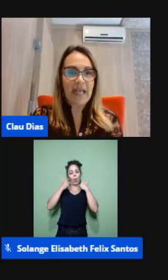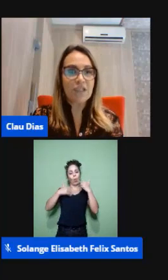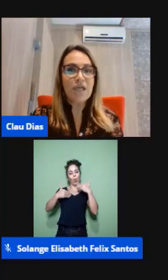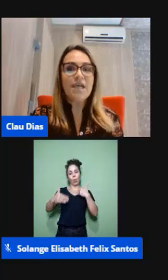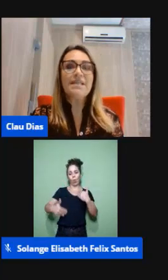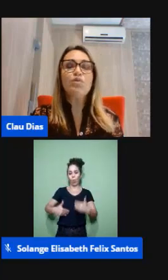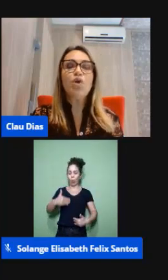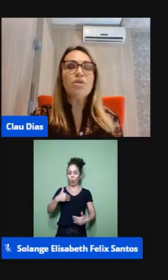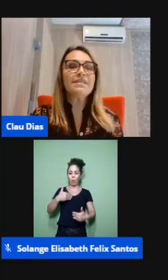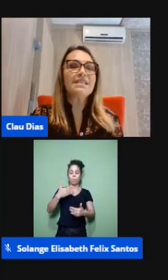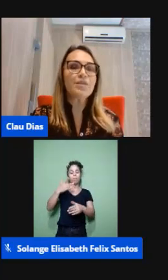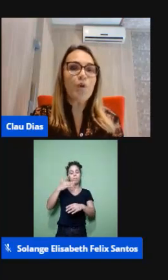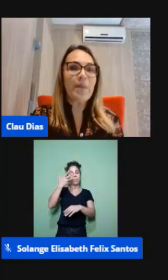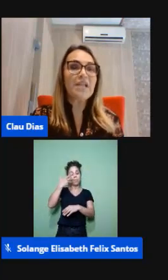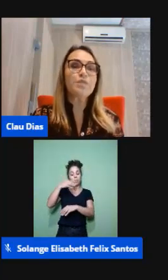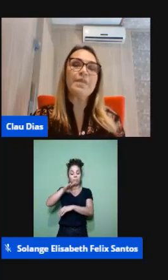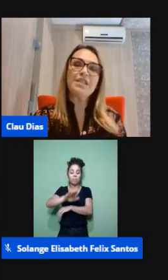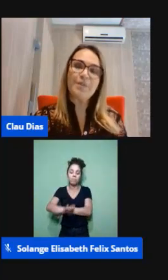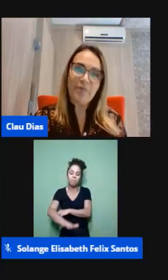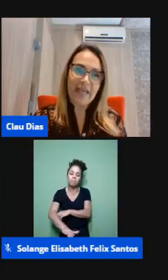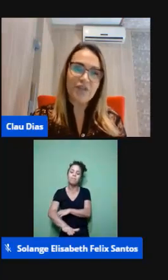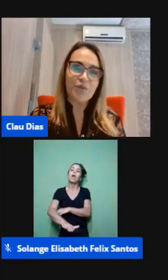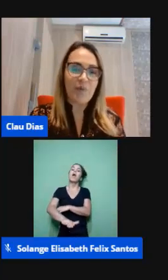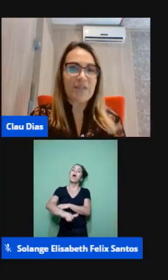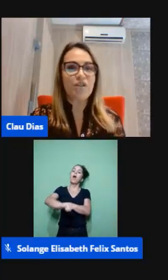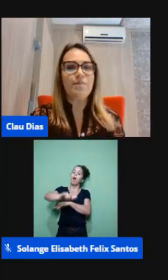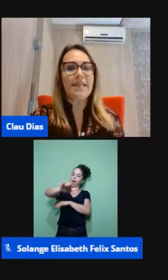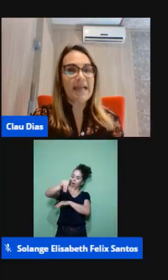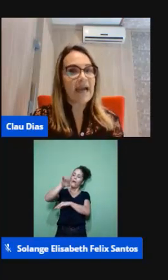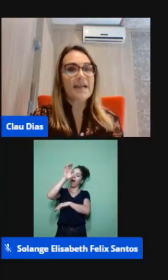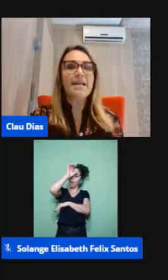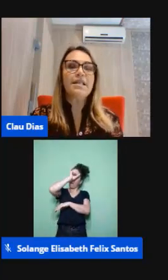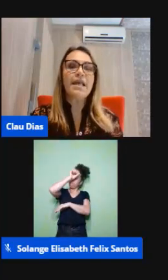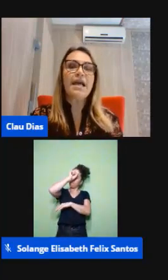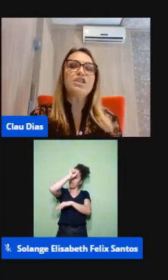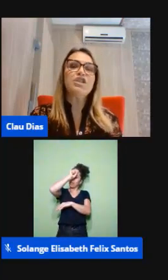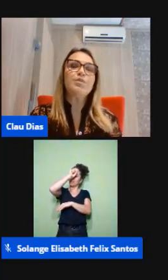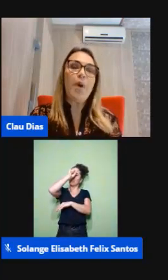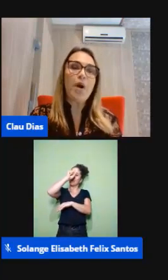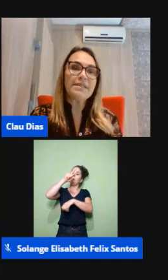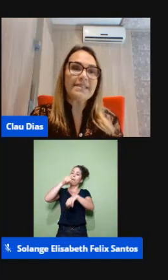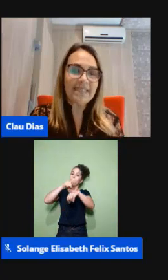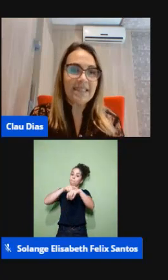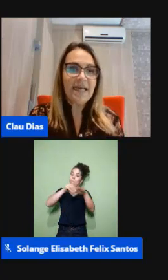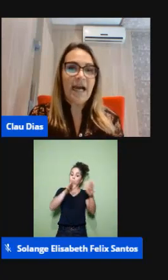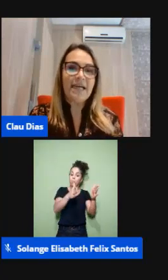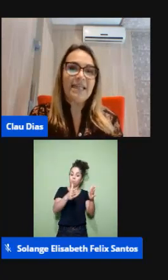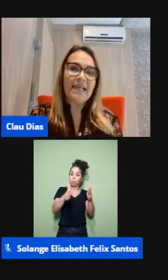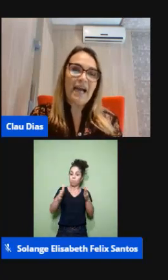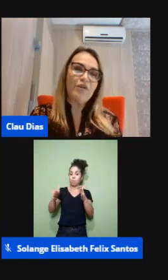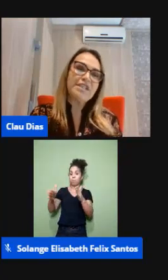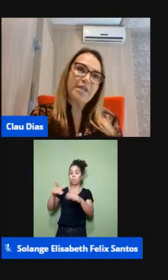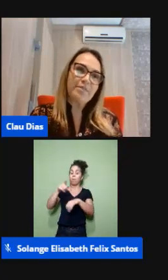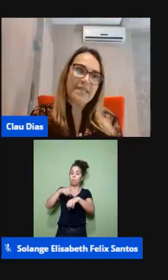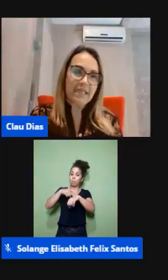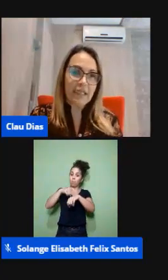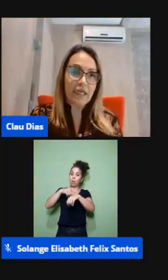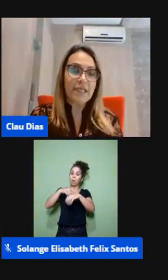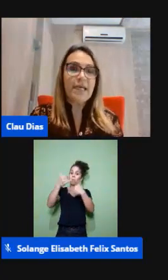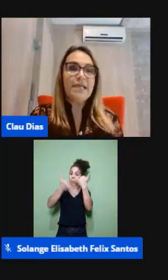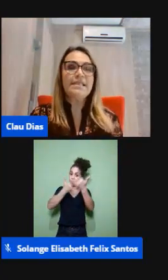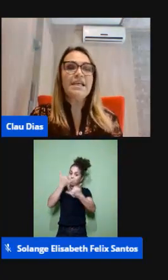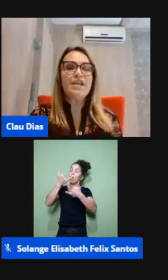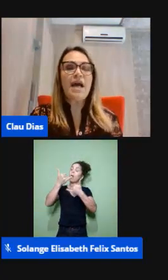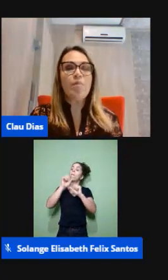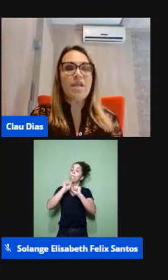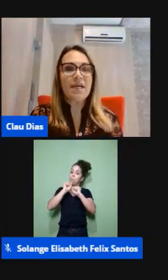ela aprende. Então, todos esses momentos, principalmente os momentos de brincar, né, a gente pode sim agregar conhecimento para essa